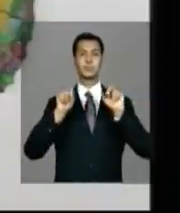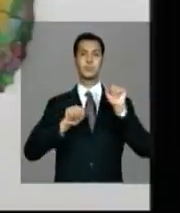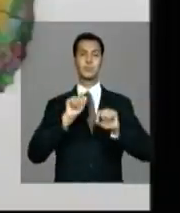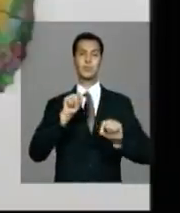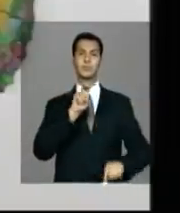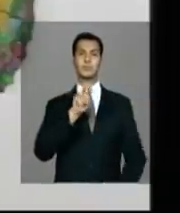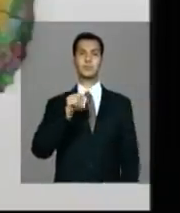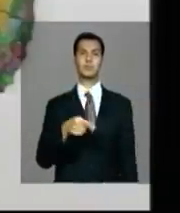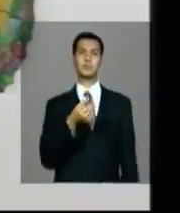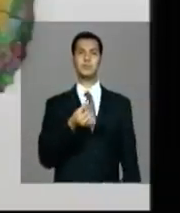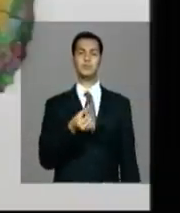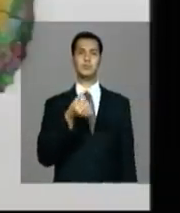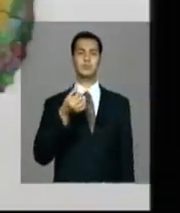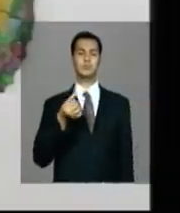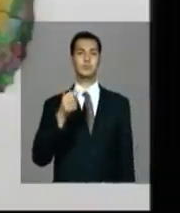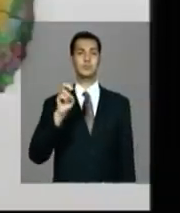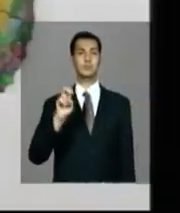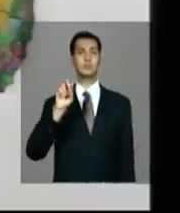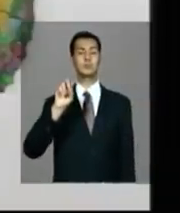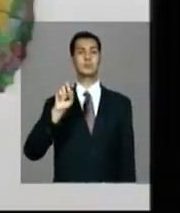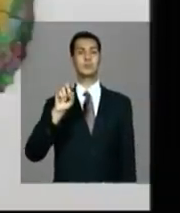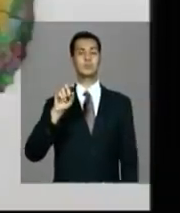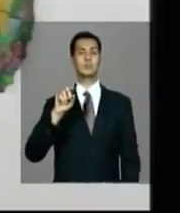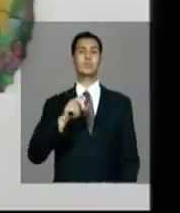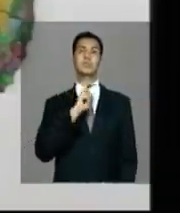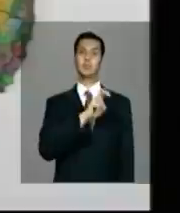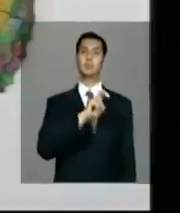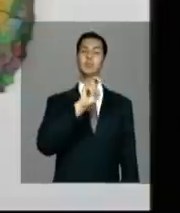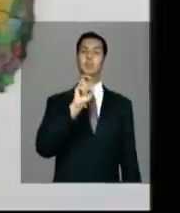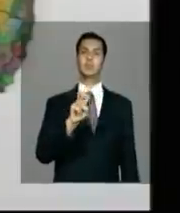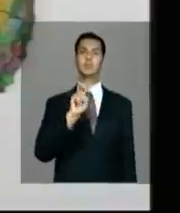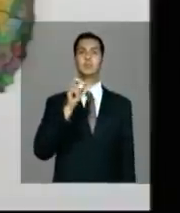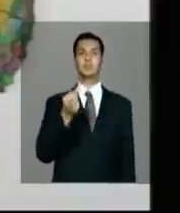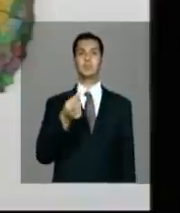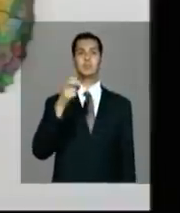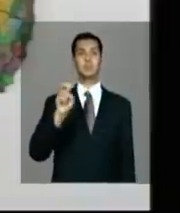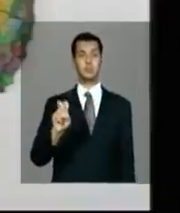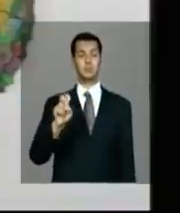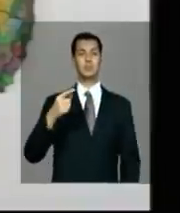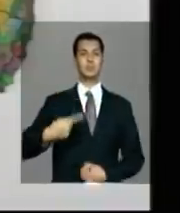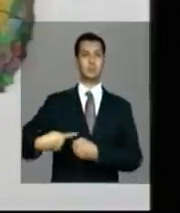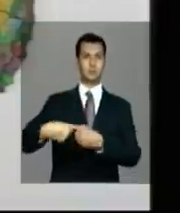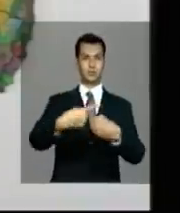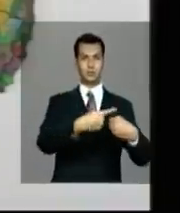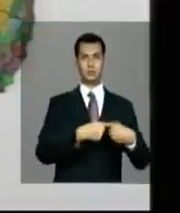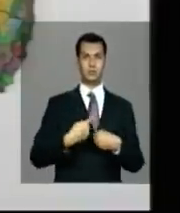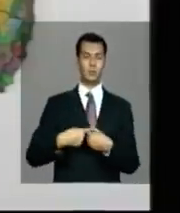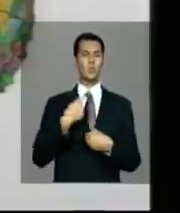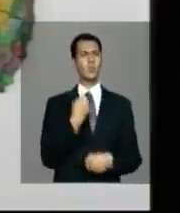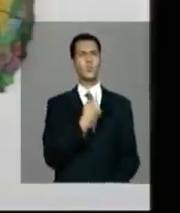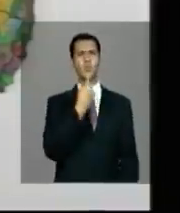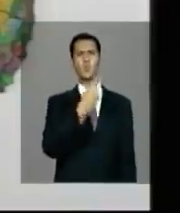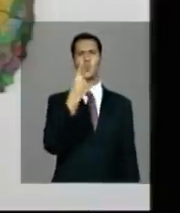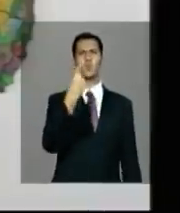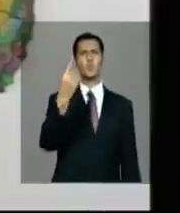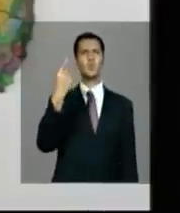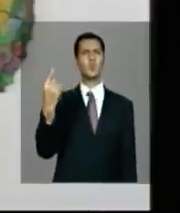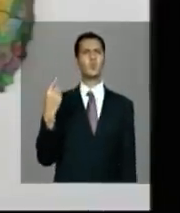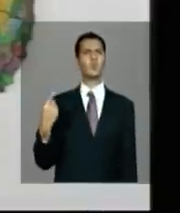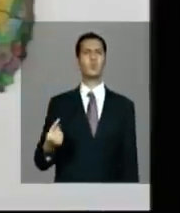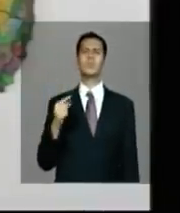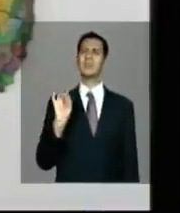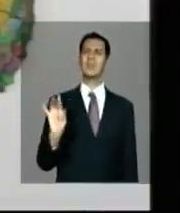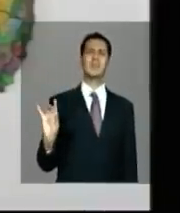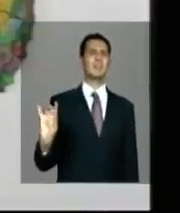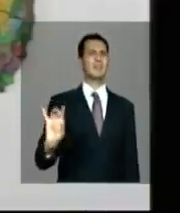e 65 municípios não 5565 municípios ok foi feito um a um análise de município